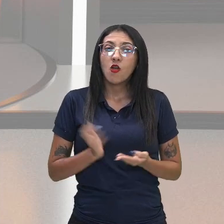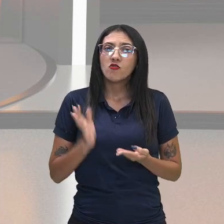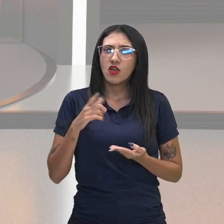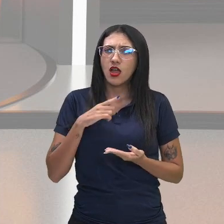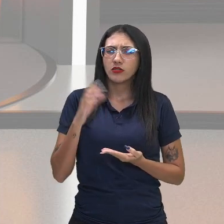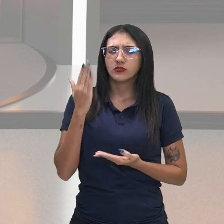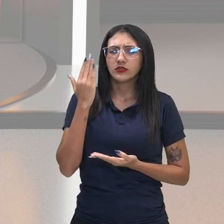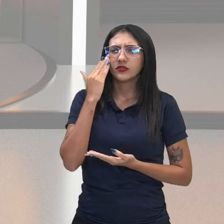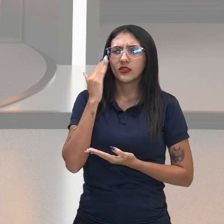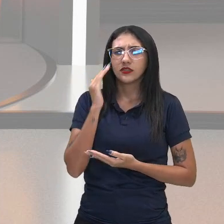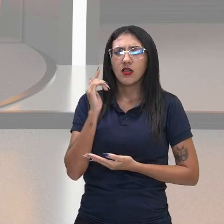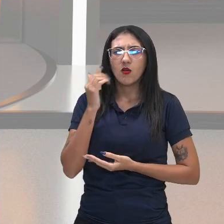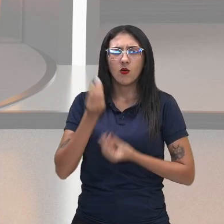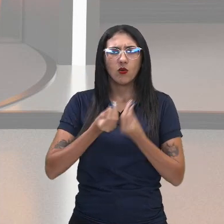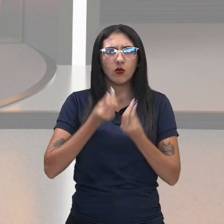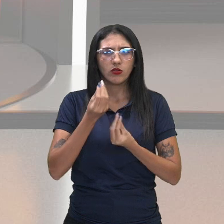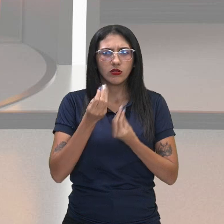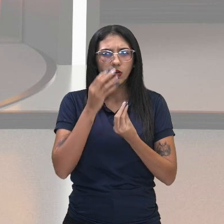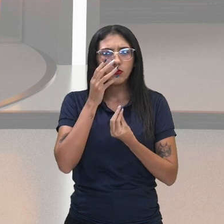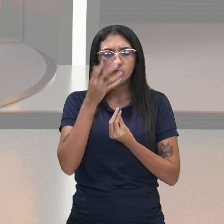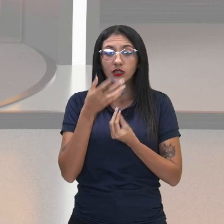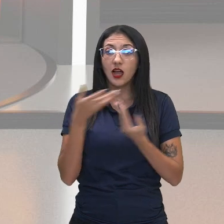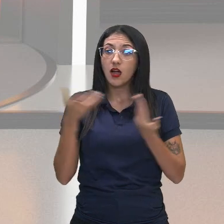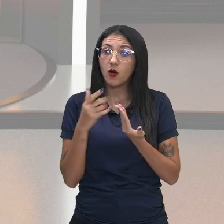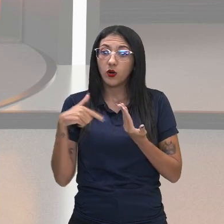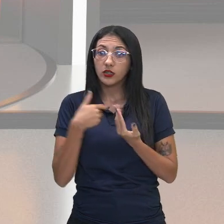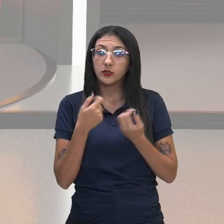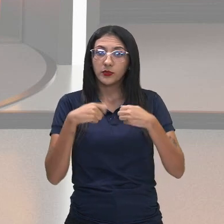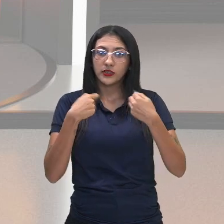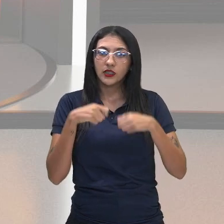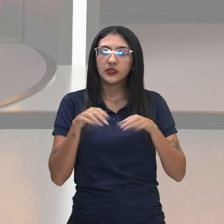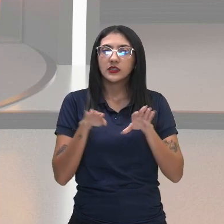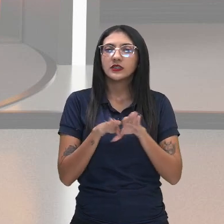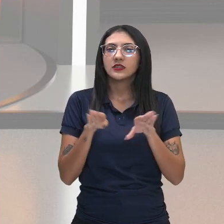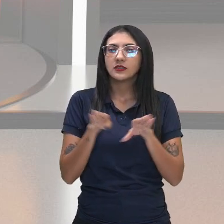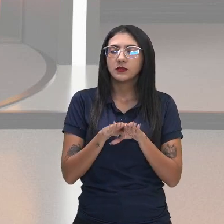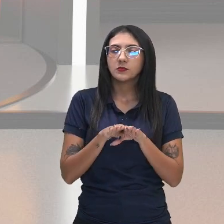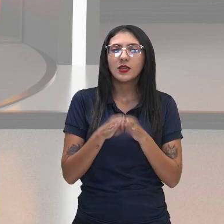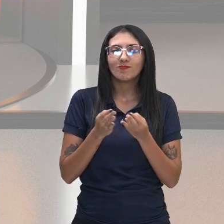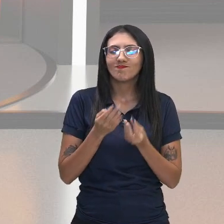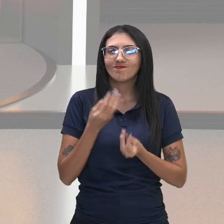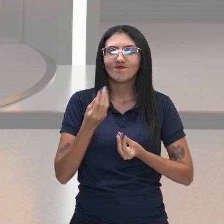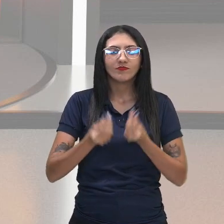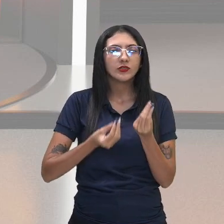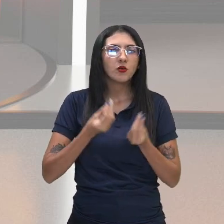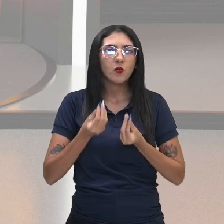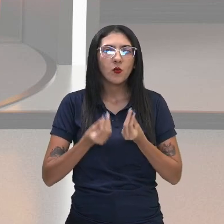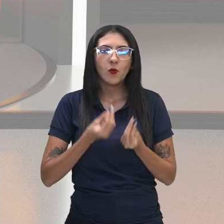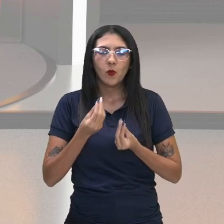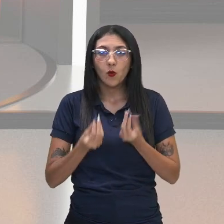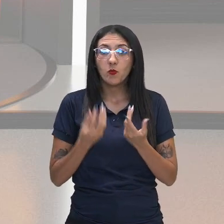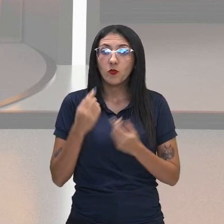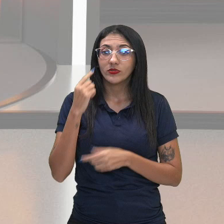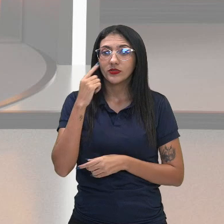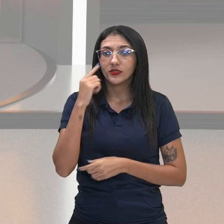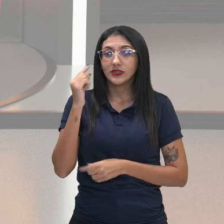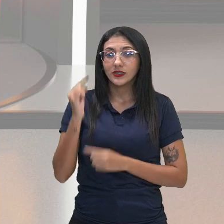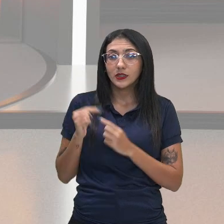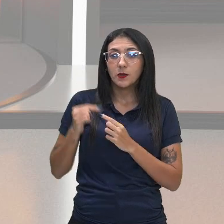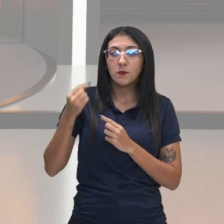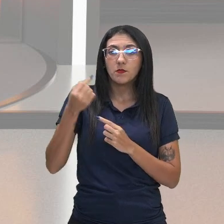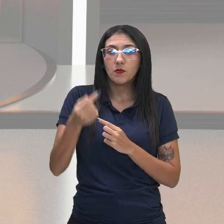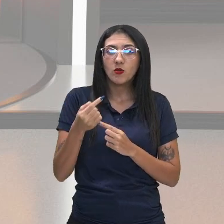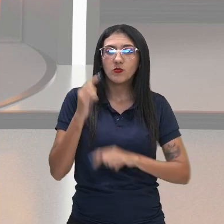esquema geral das coisas nesse momento, nós temos que falar também sobre como é que vai acontecer esse processo